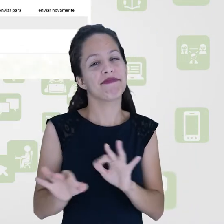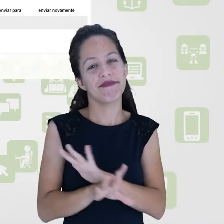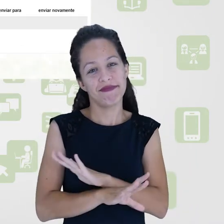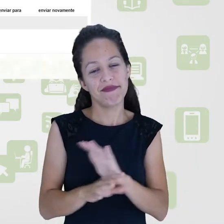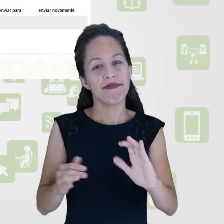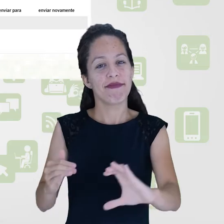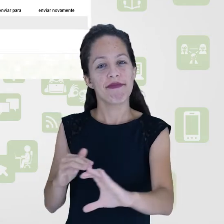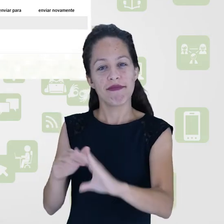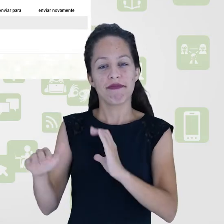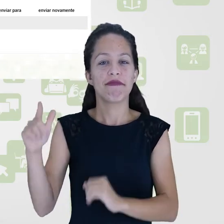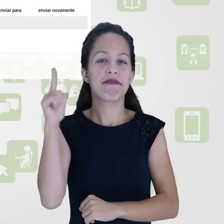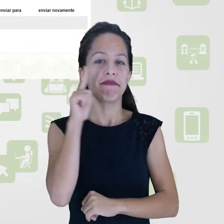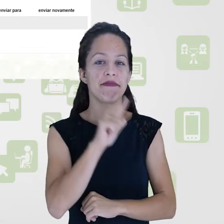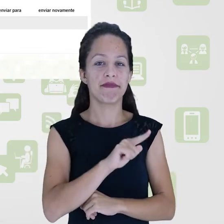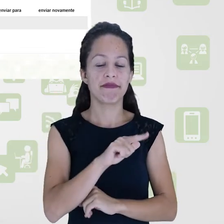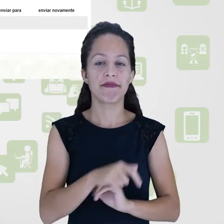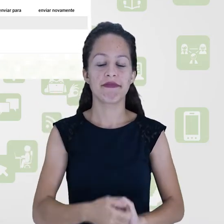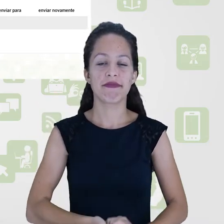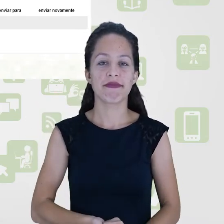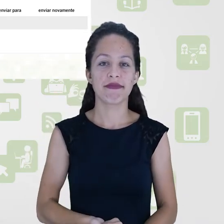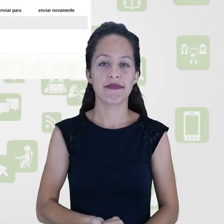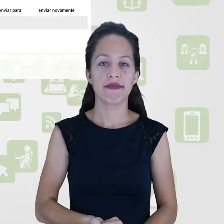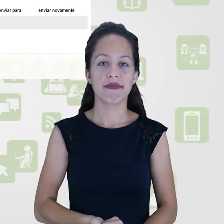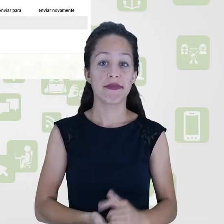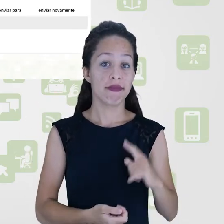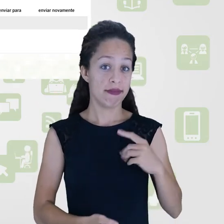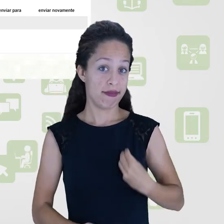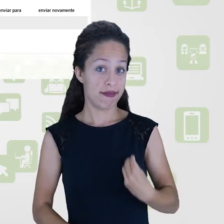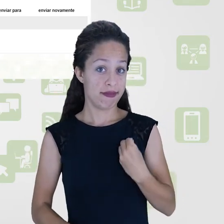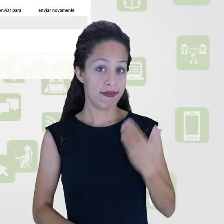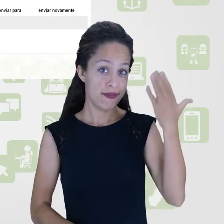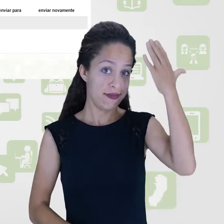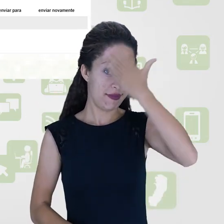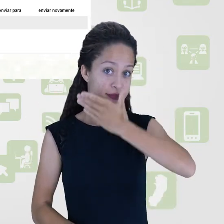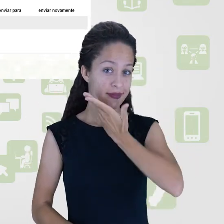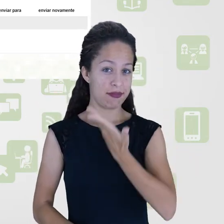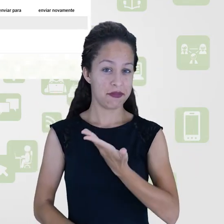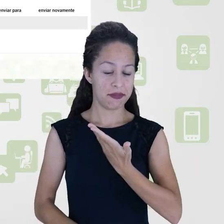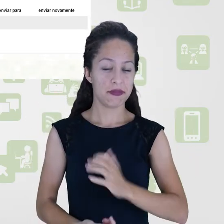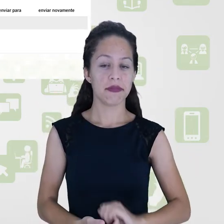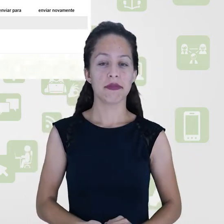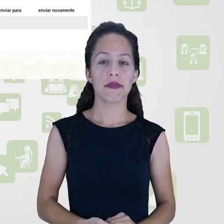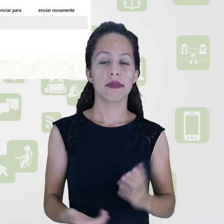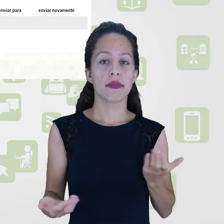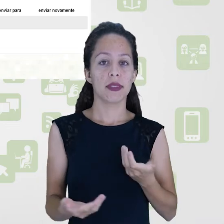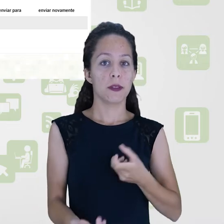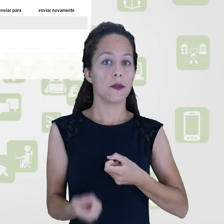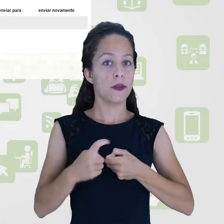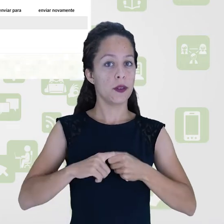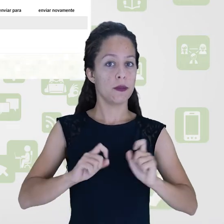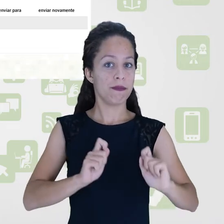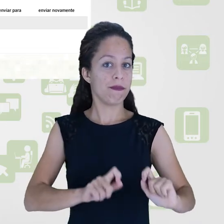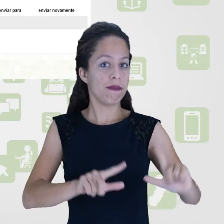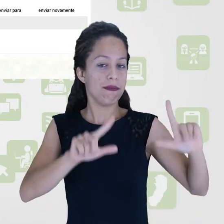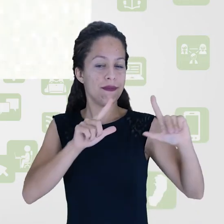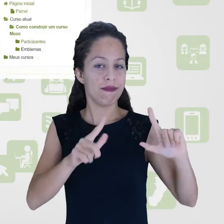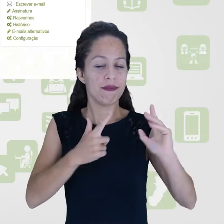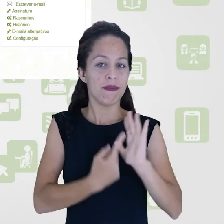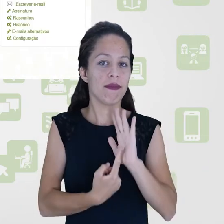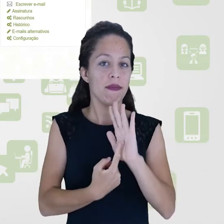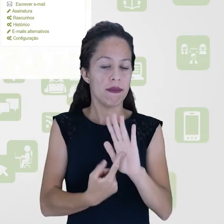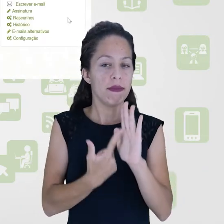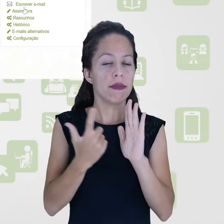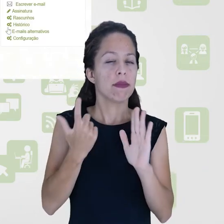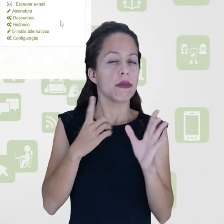E pronto, o e-mail foi enviado. Está aqui. Voltando aqui no bloco,